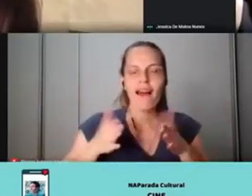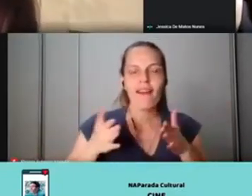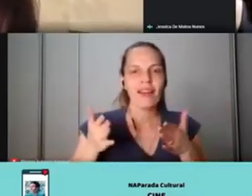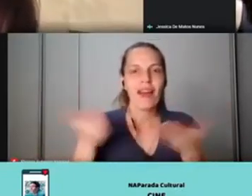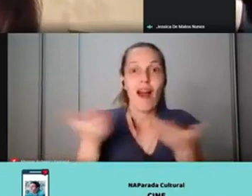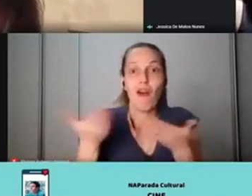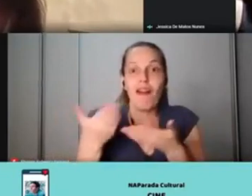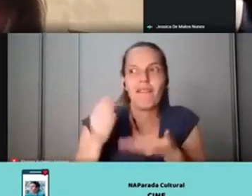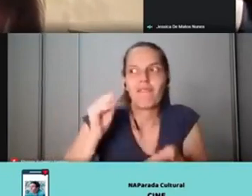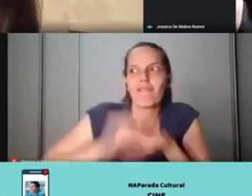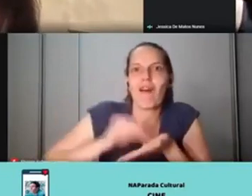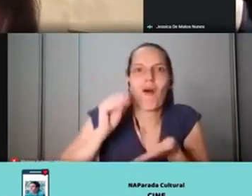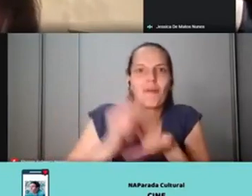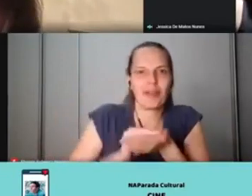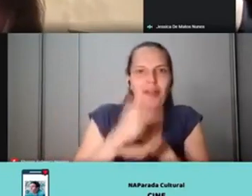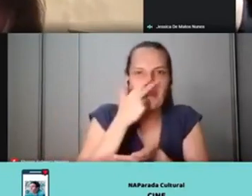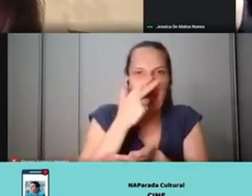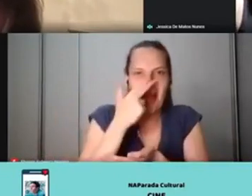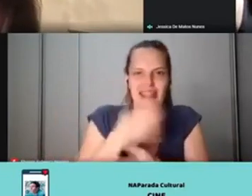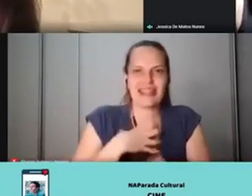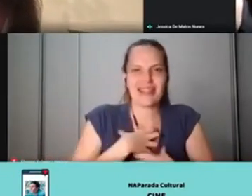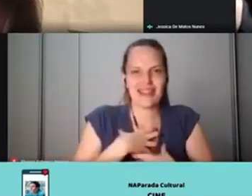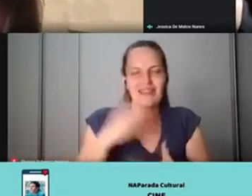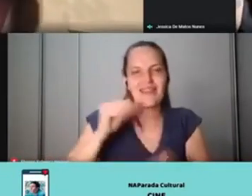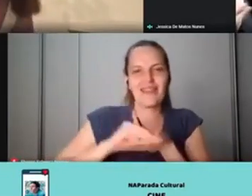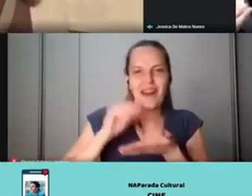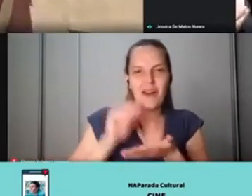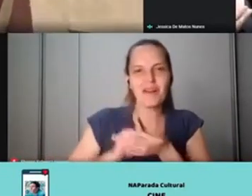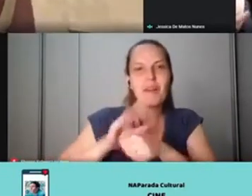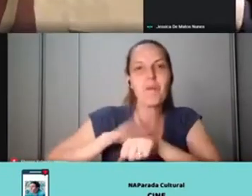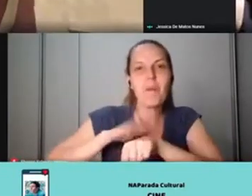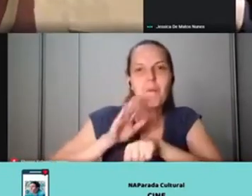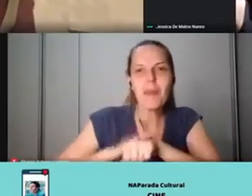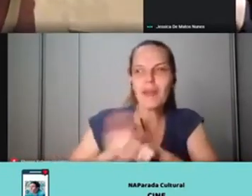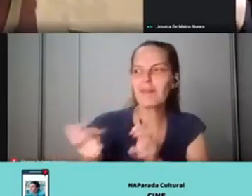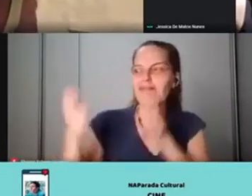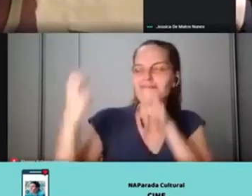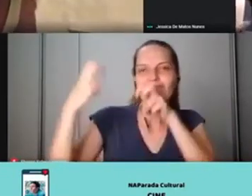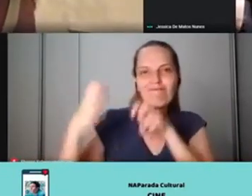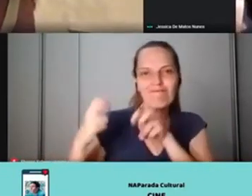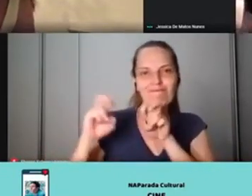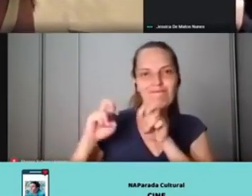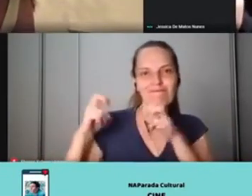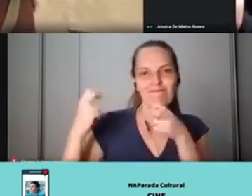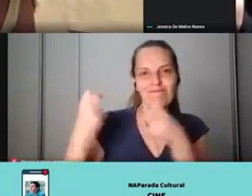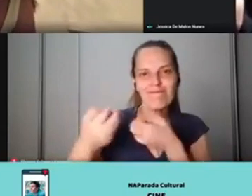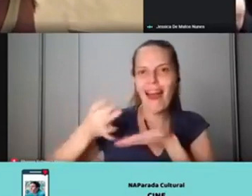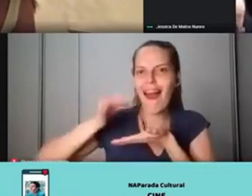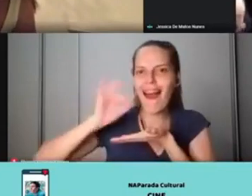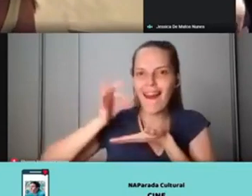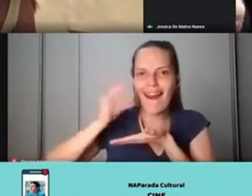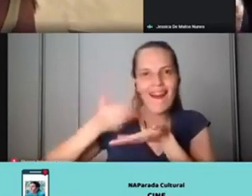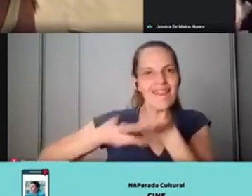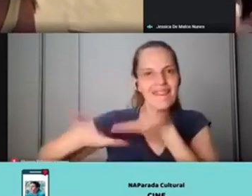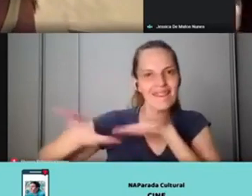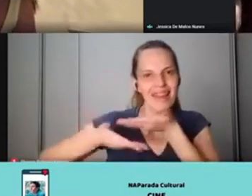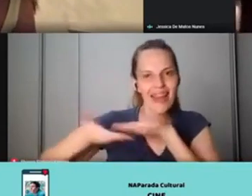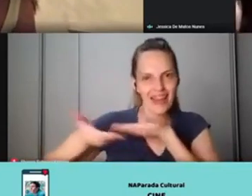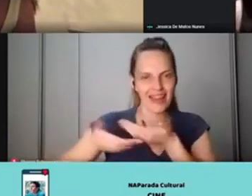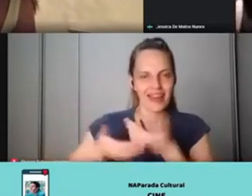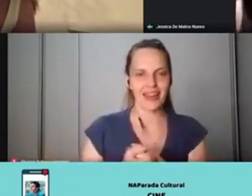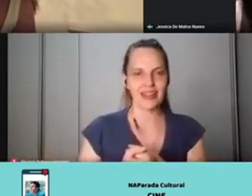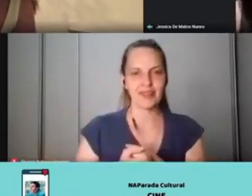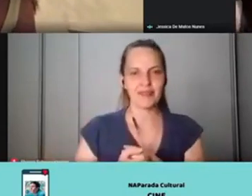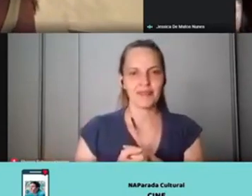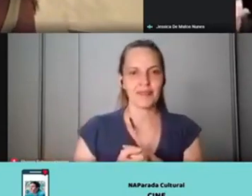colegas. A gente agora nesse EAD falta esse momento, assim, de material humano, de troca. E eu lembro que às vezes tu já